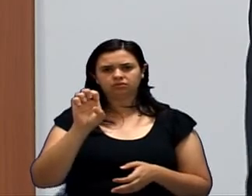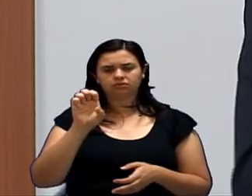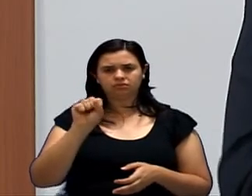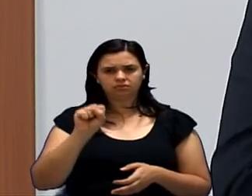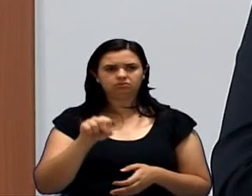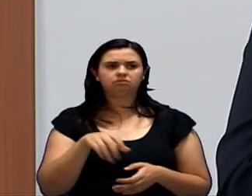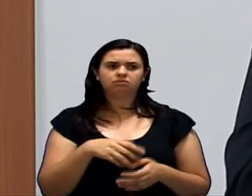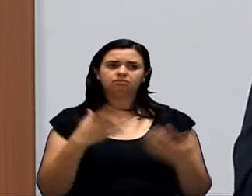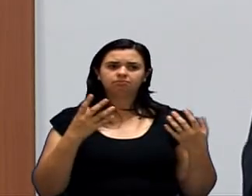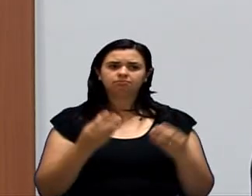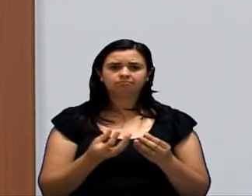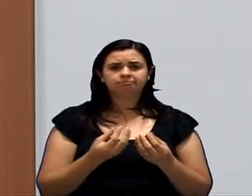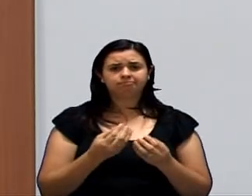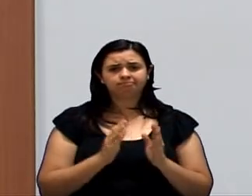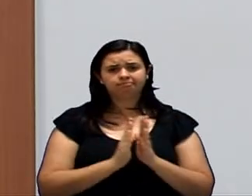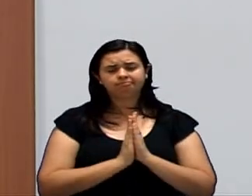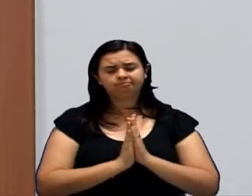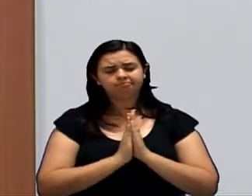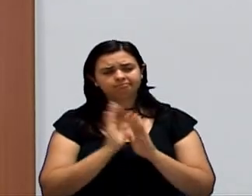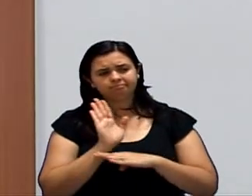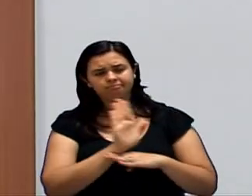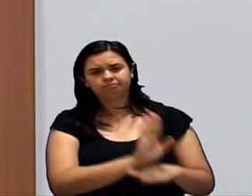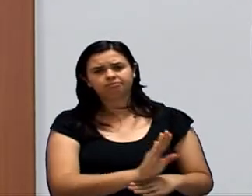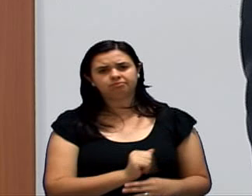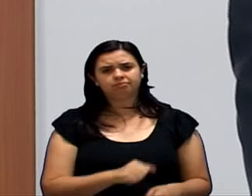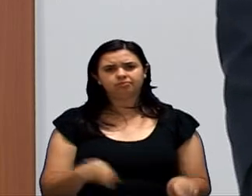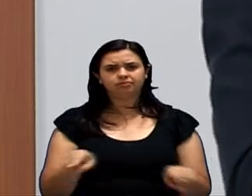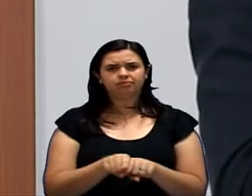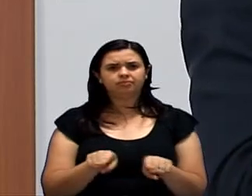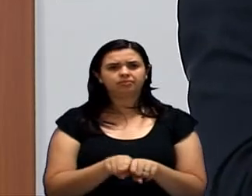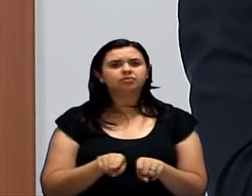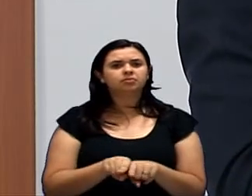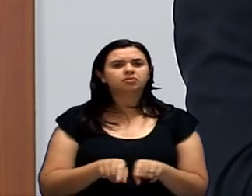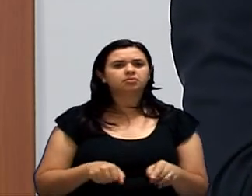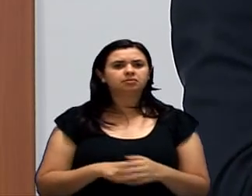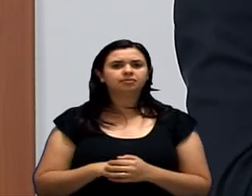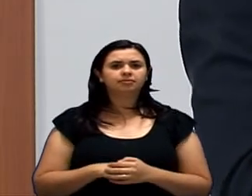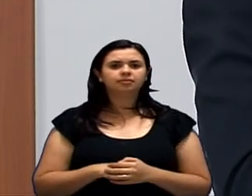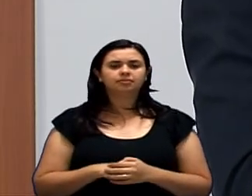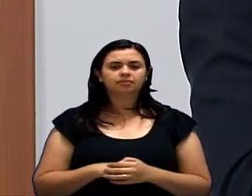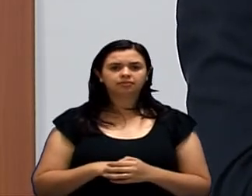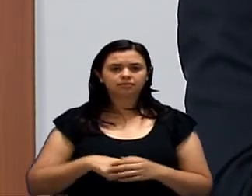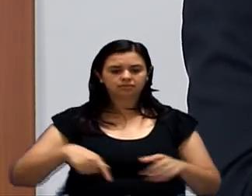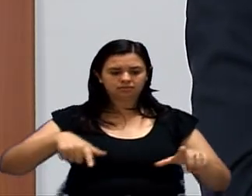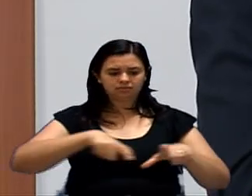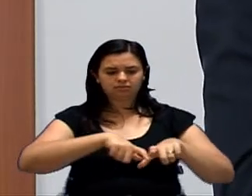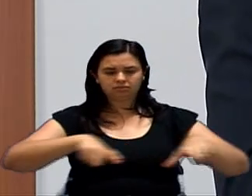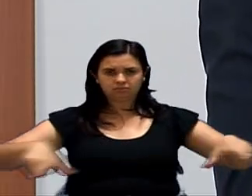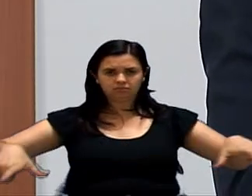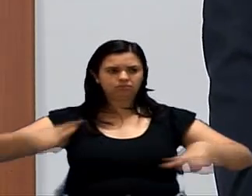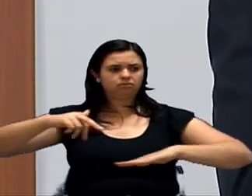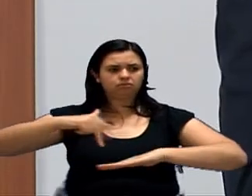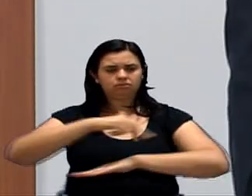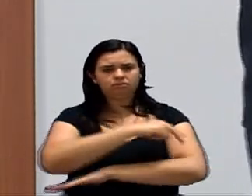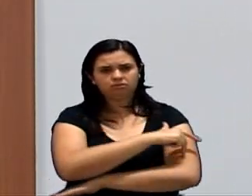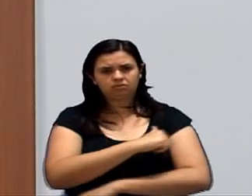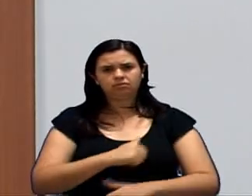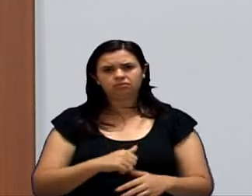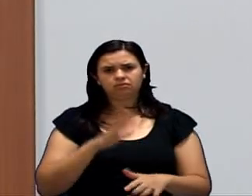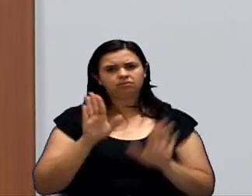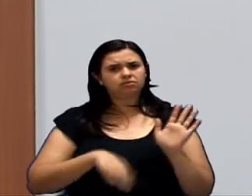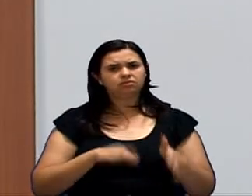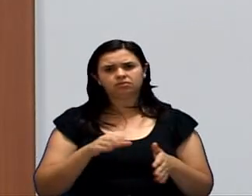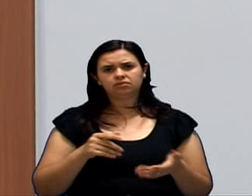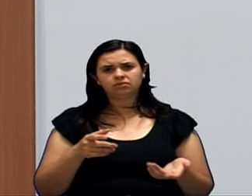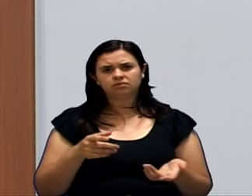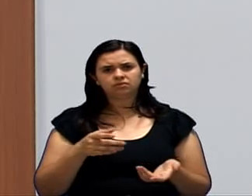vai. Tomara Deus para salvar vidas. E outra, colocar taxão. Onde é os ônibus. Tá taxando, porque a turma invade muito, Fábio.